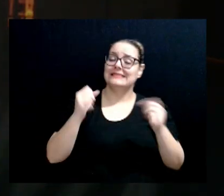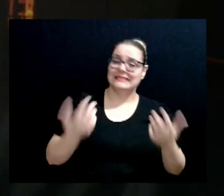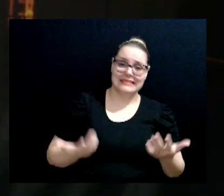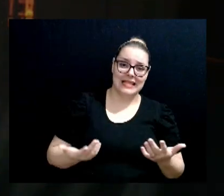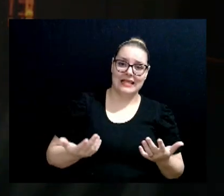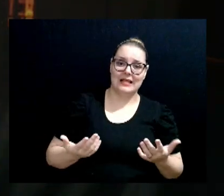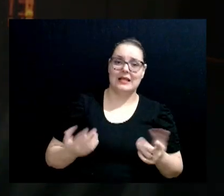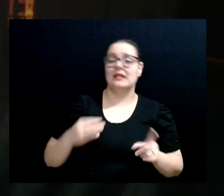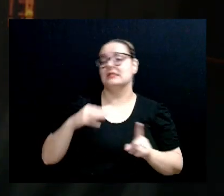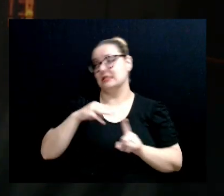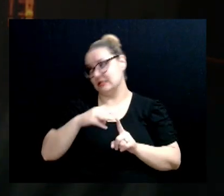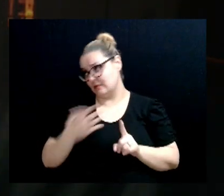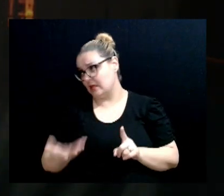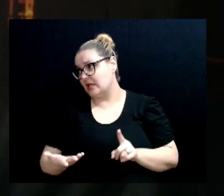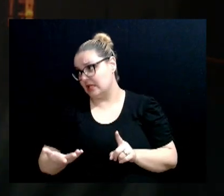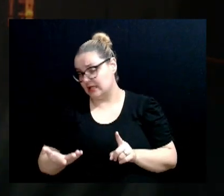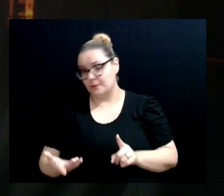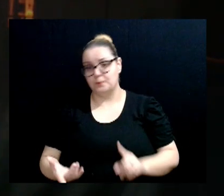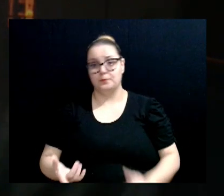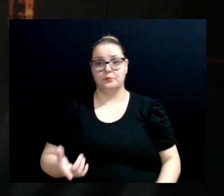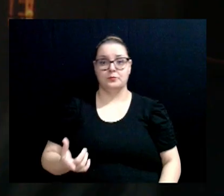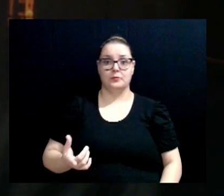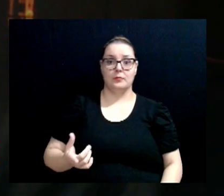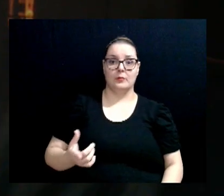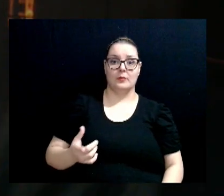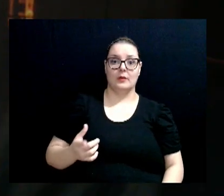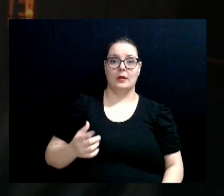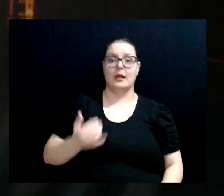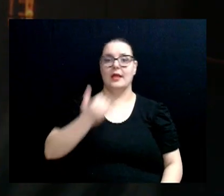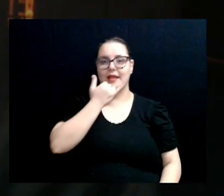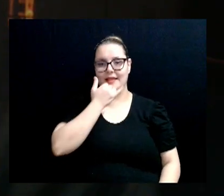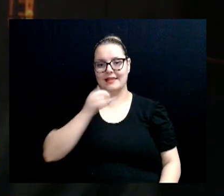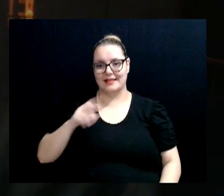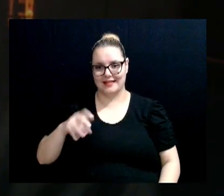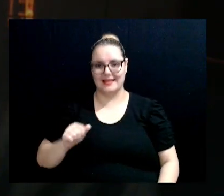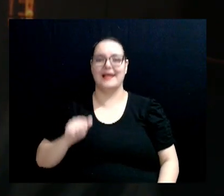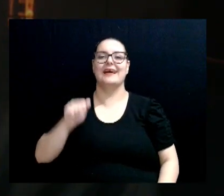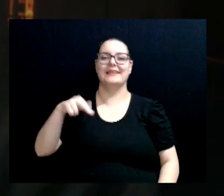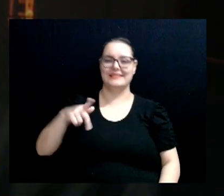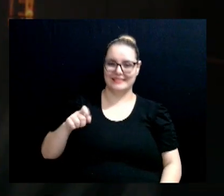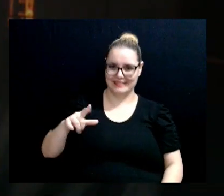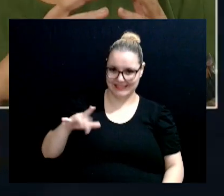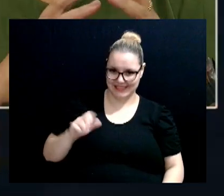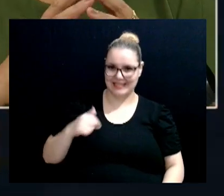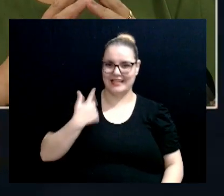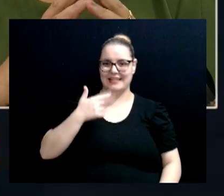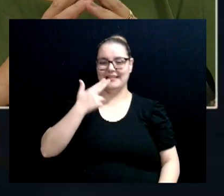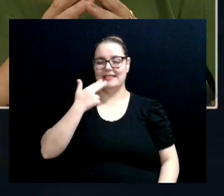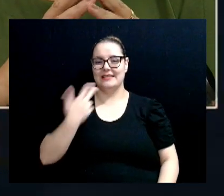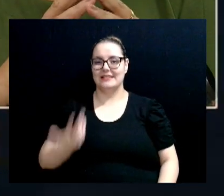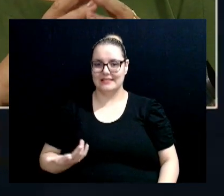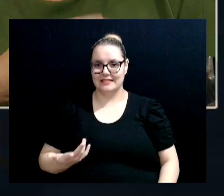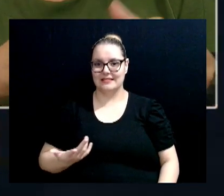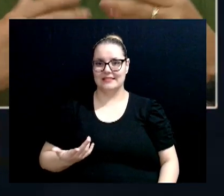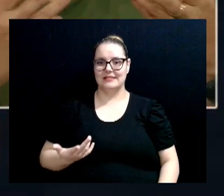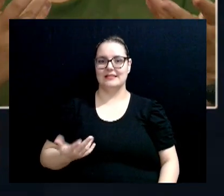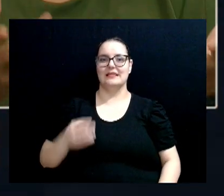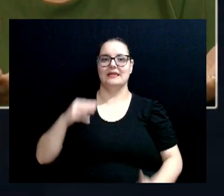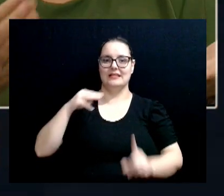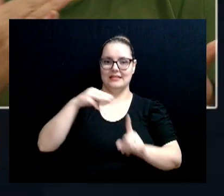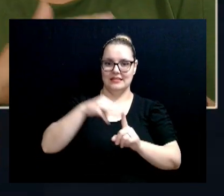que a gente deve... A Renata não, perdão, a Angélica, né, a nossa Nutri. Essas metas que